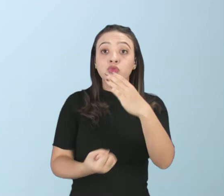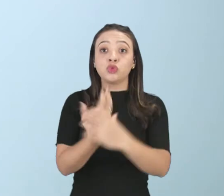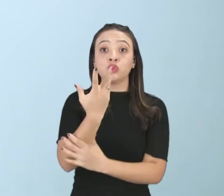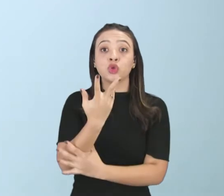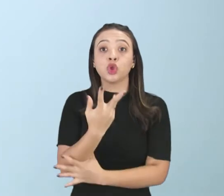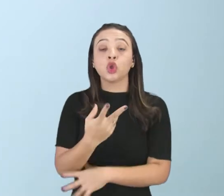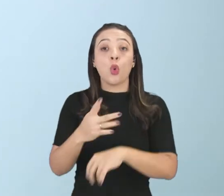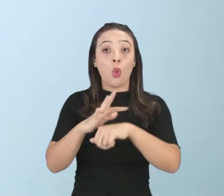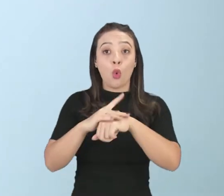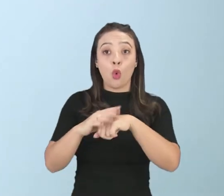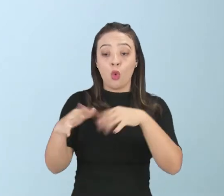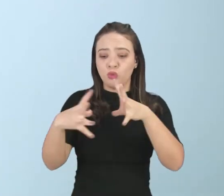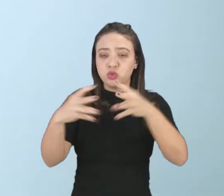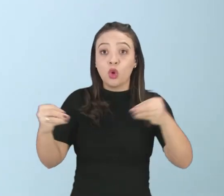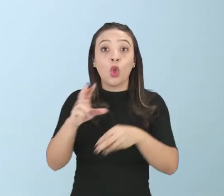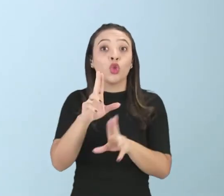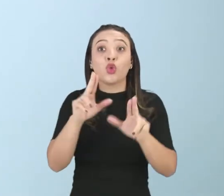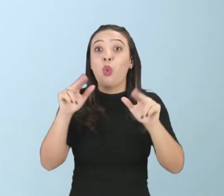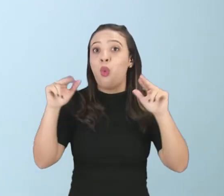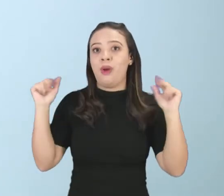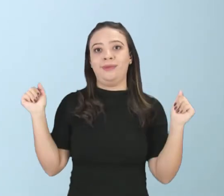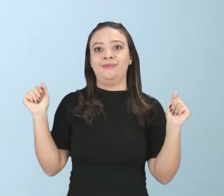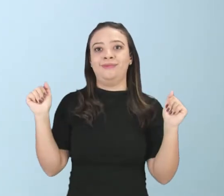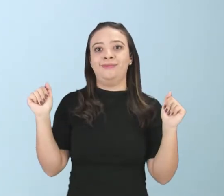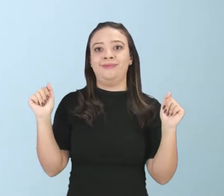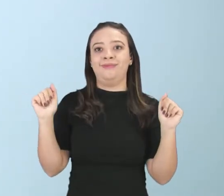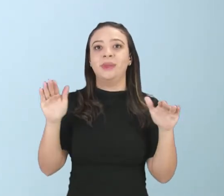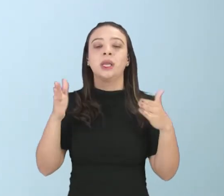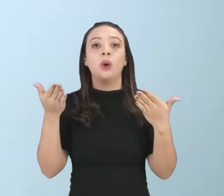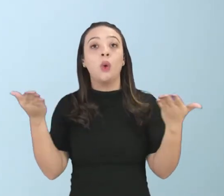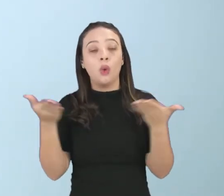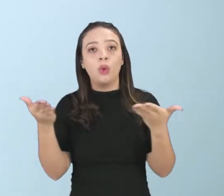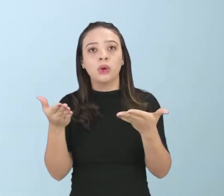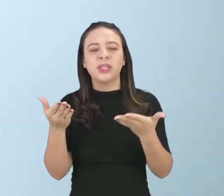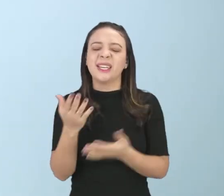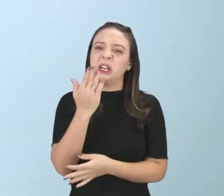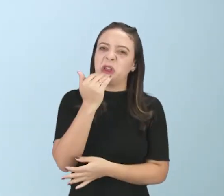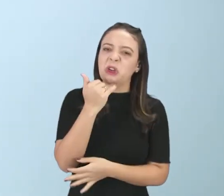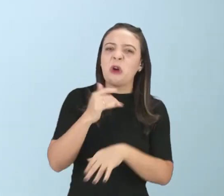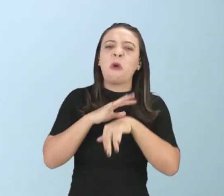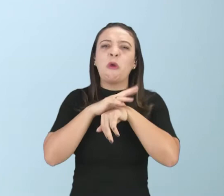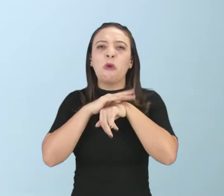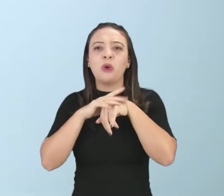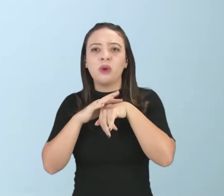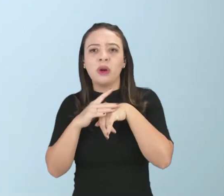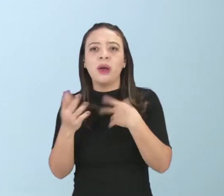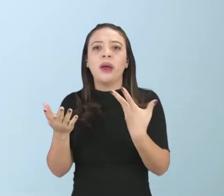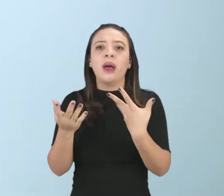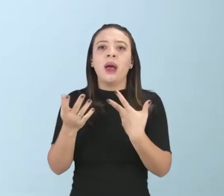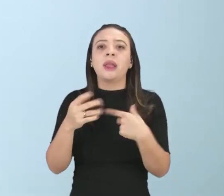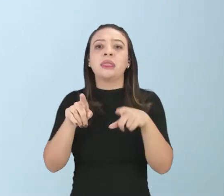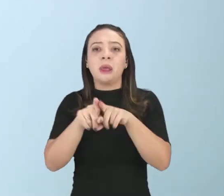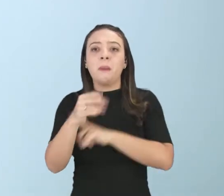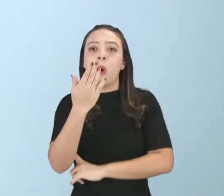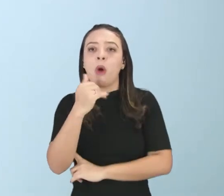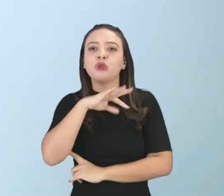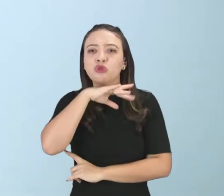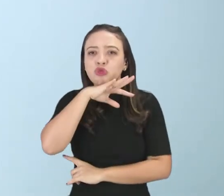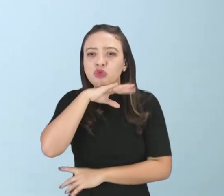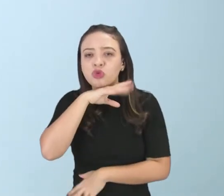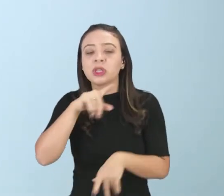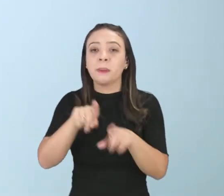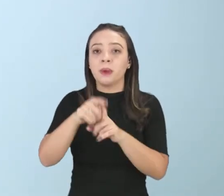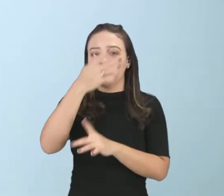cura. Então, assim, hoje, com a qualidade da alimentação e com os níveis de sedentarismo, então, vem